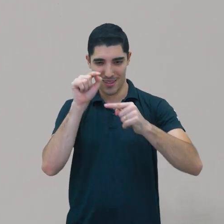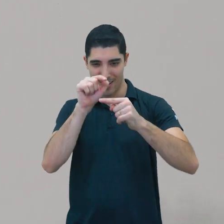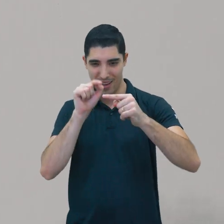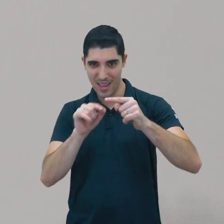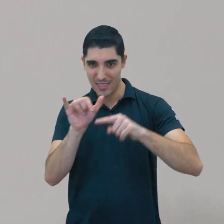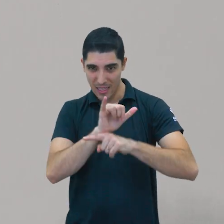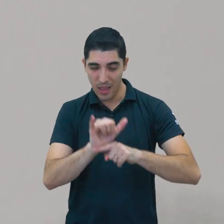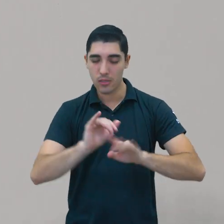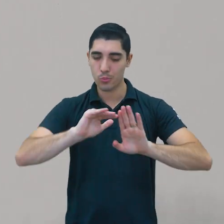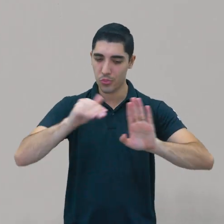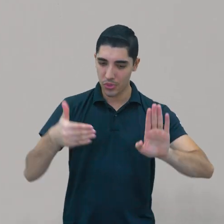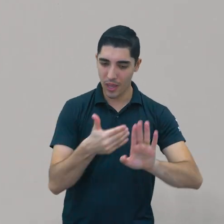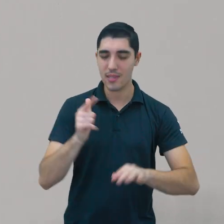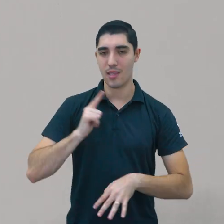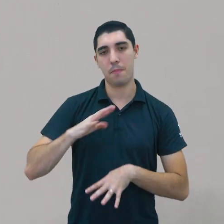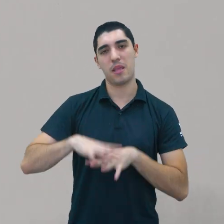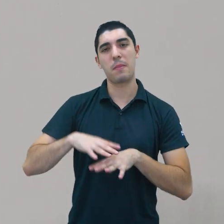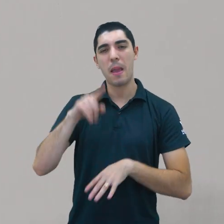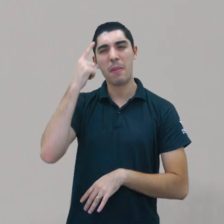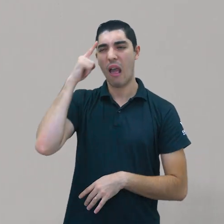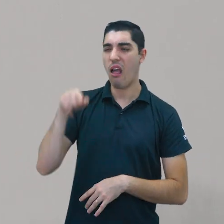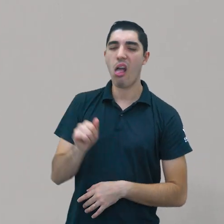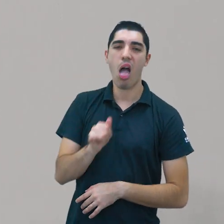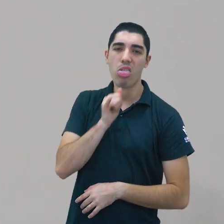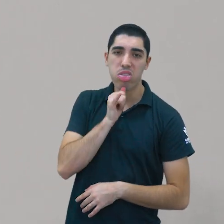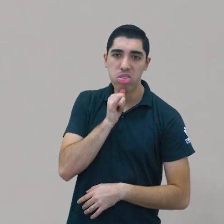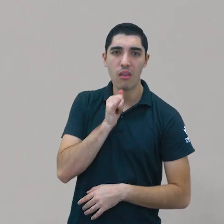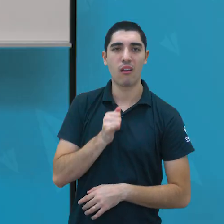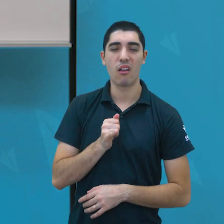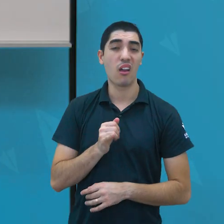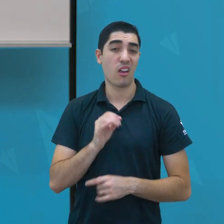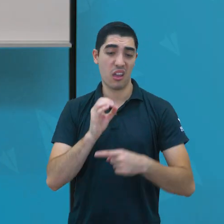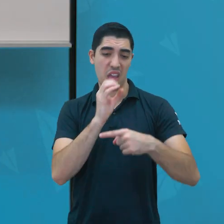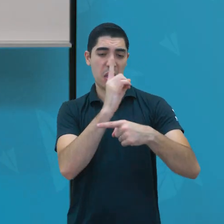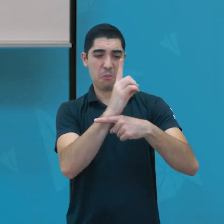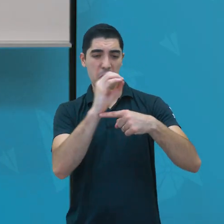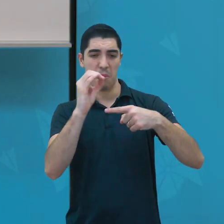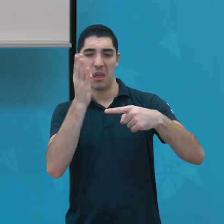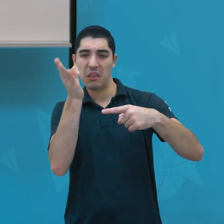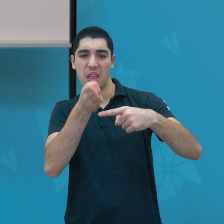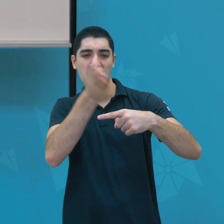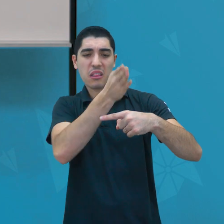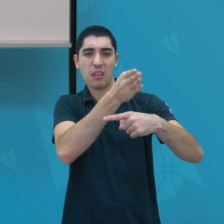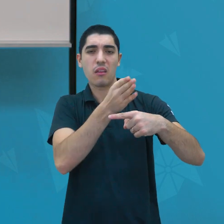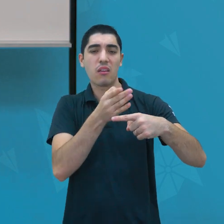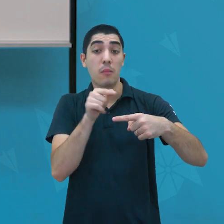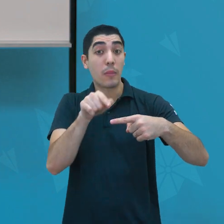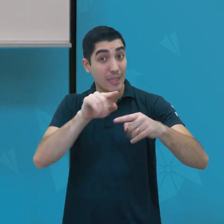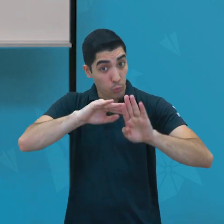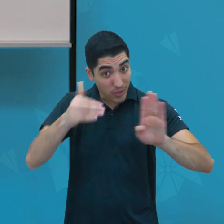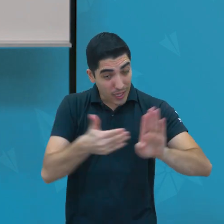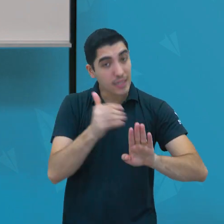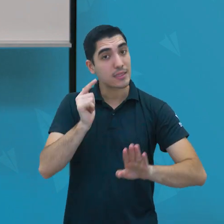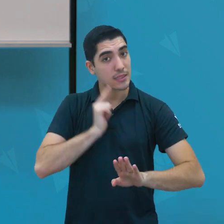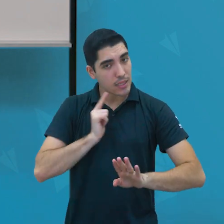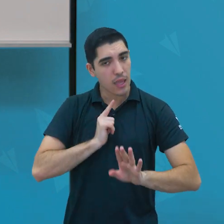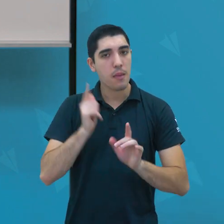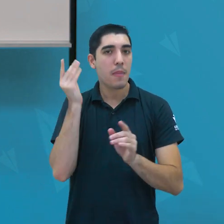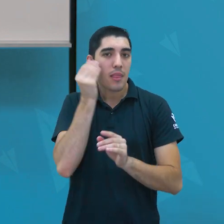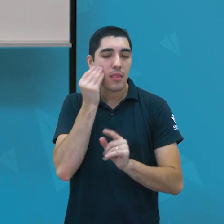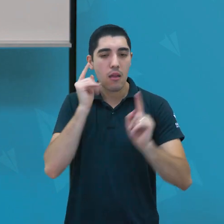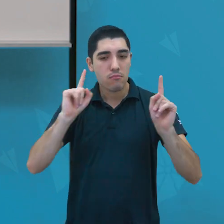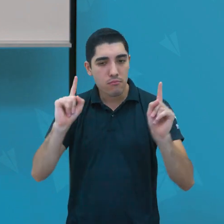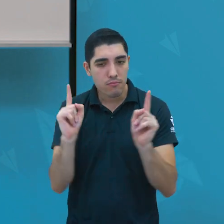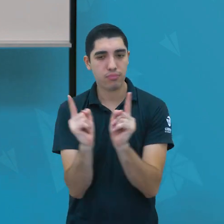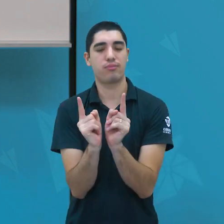cada atalho, há uma matemática envolvida. Isso aqui não é à toa. Quando a gente fala que cancela o zero, é porque tem alguma simplificação ali escondida,